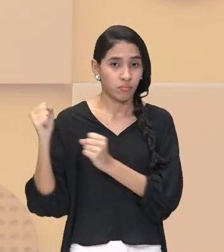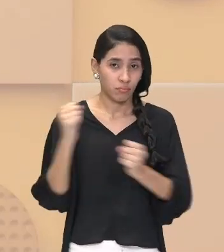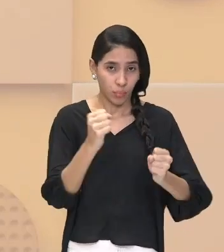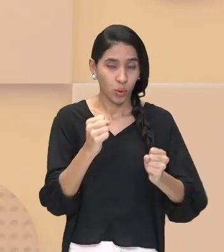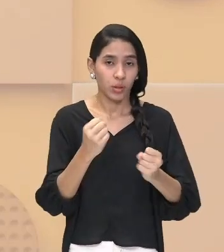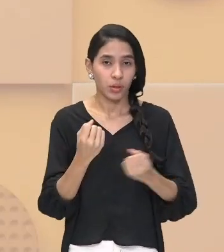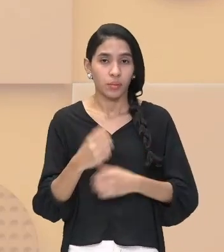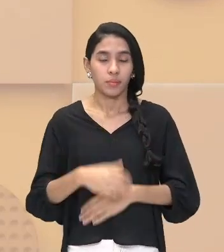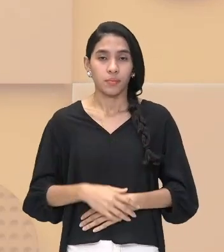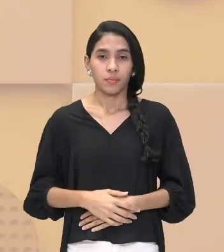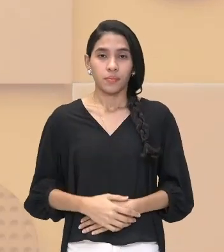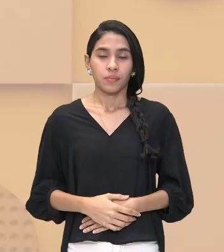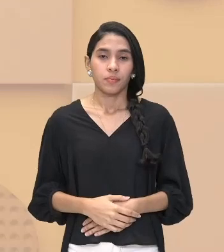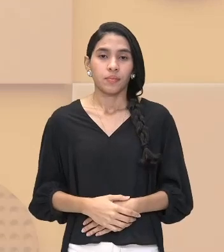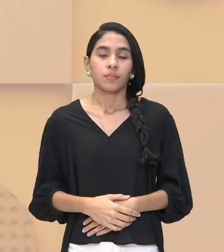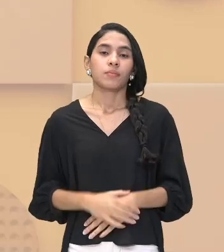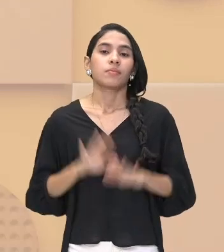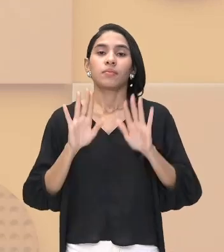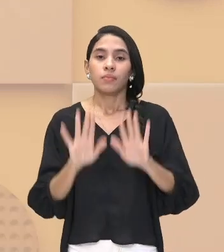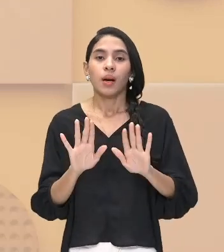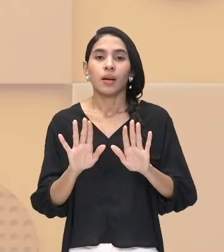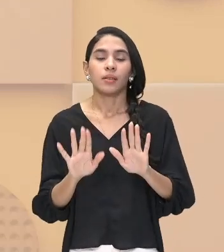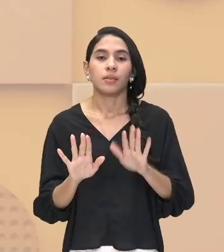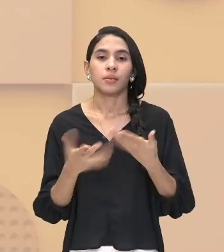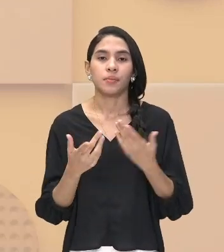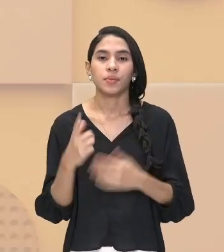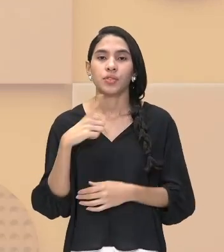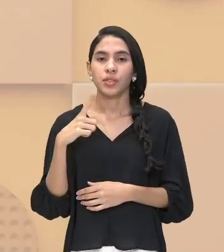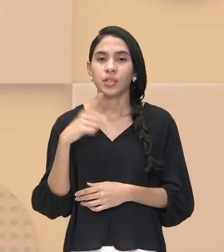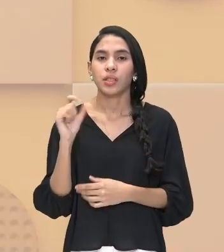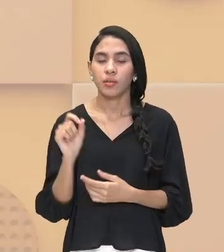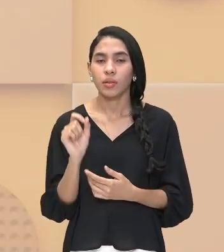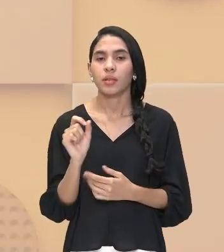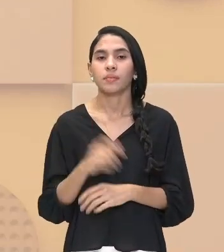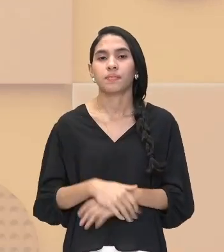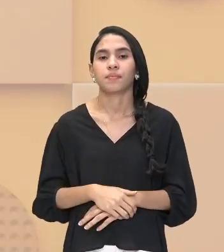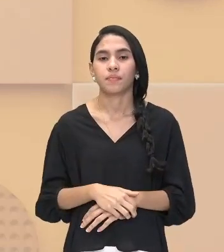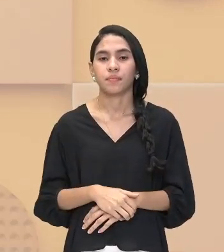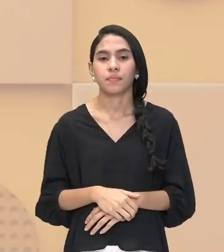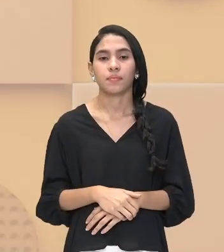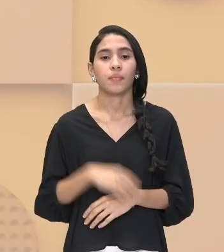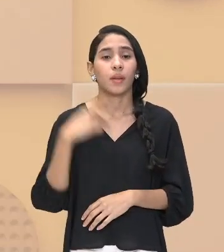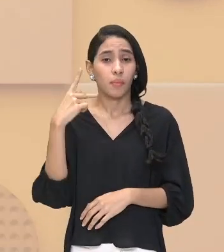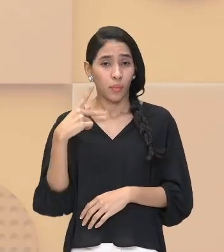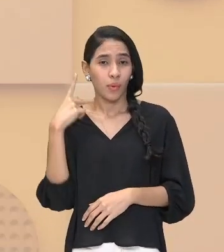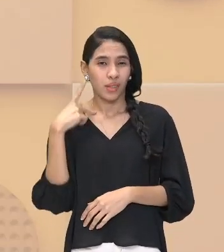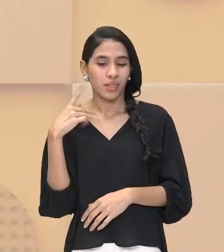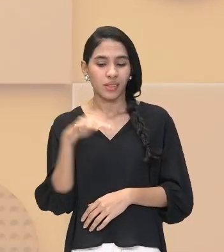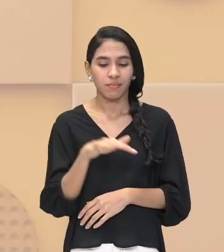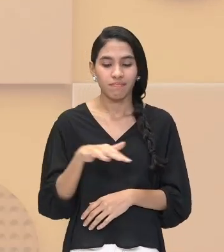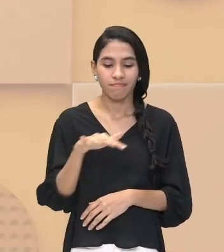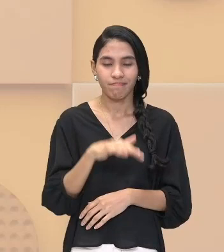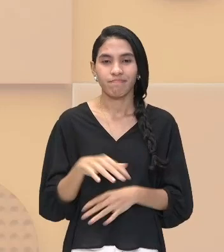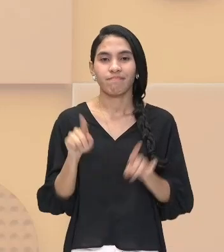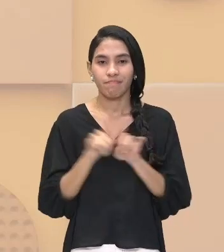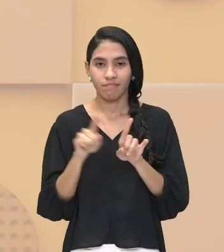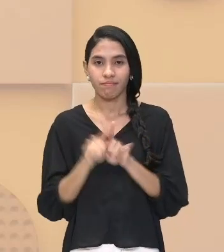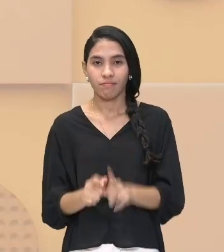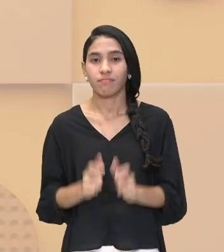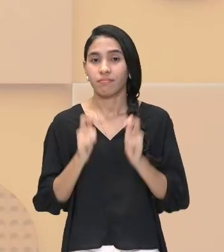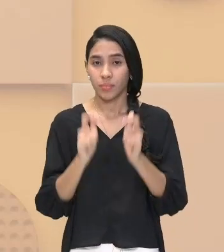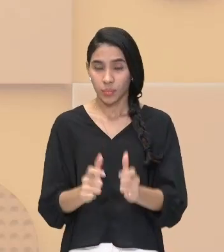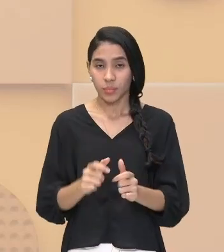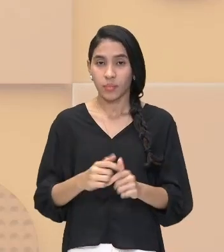disputa sucessória. No entanto, ela tinha questões também políticas e territoriais.